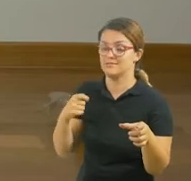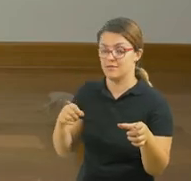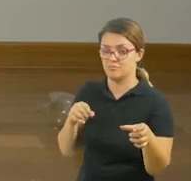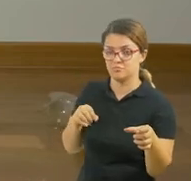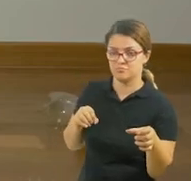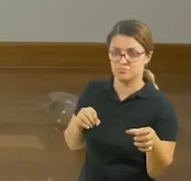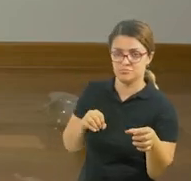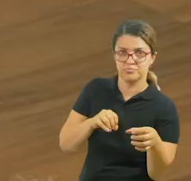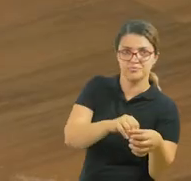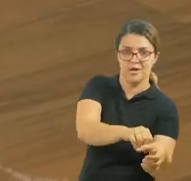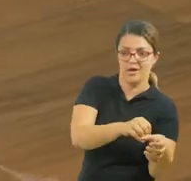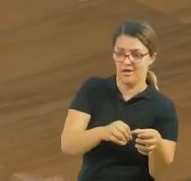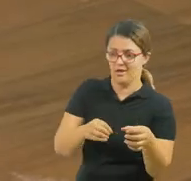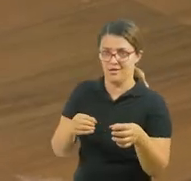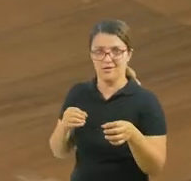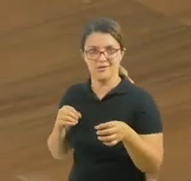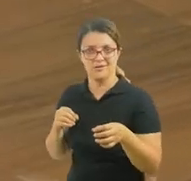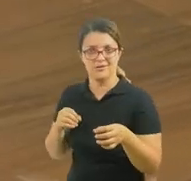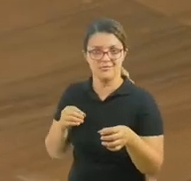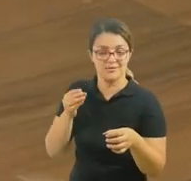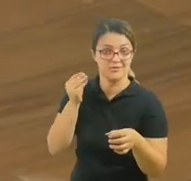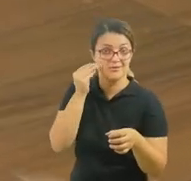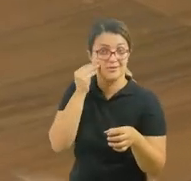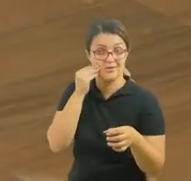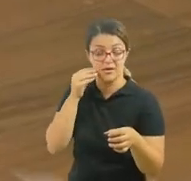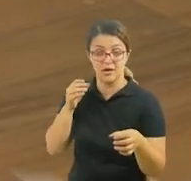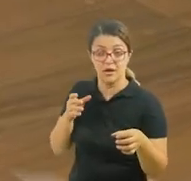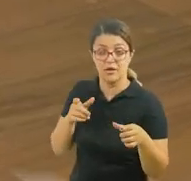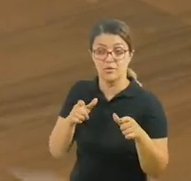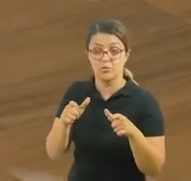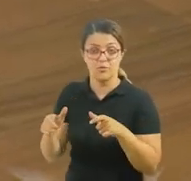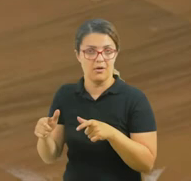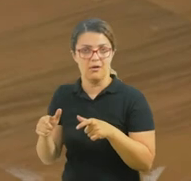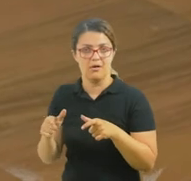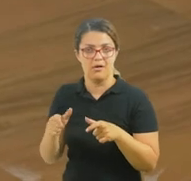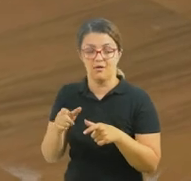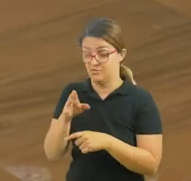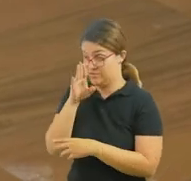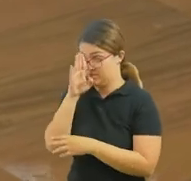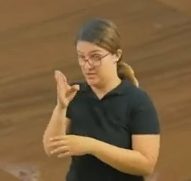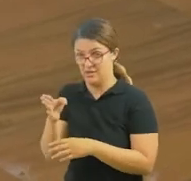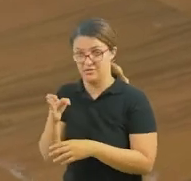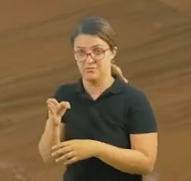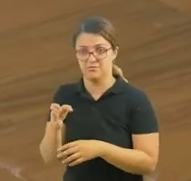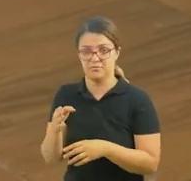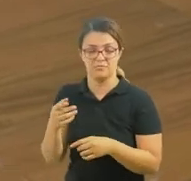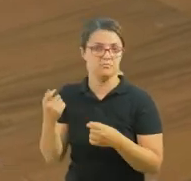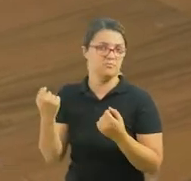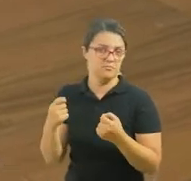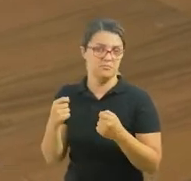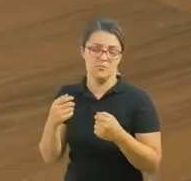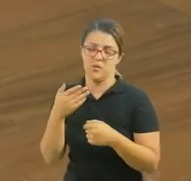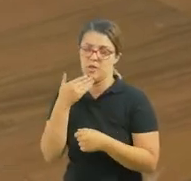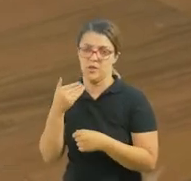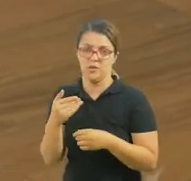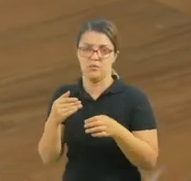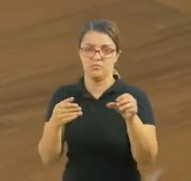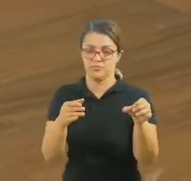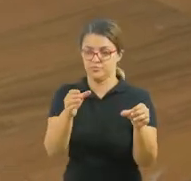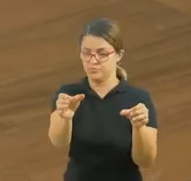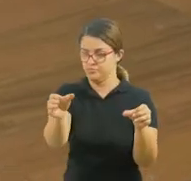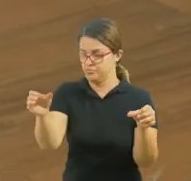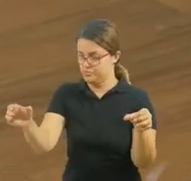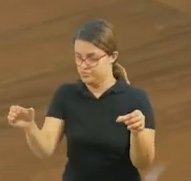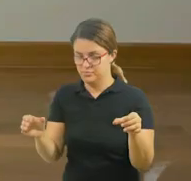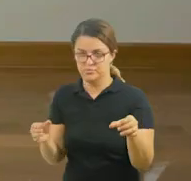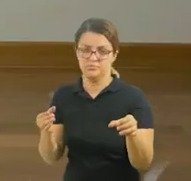de localização. A ideia é que as garrafas fiquem mais espalhadas para que você possa também indicar uma cor para a criança acertar. Então ela vai